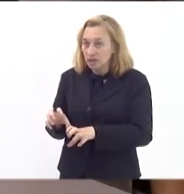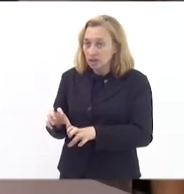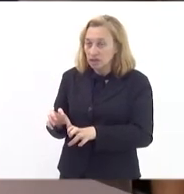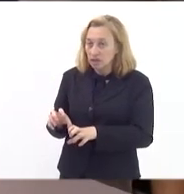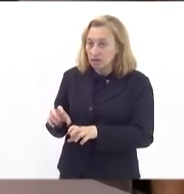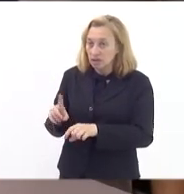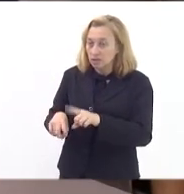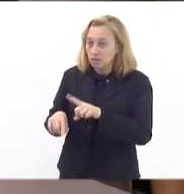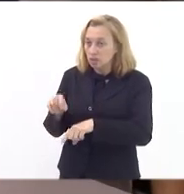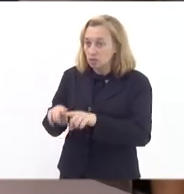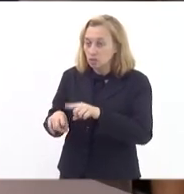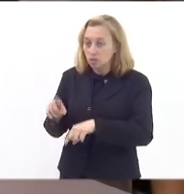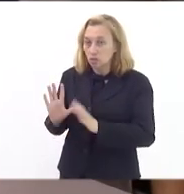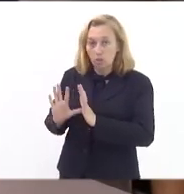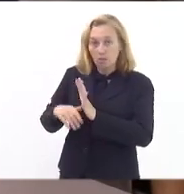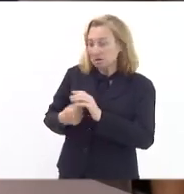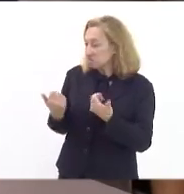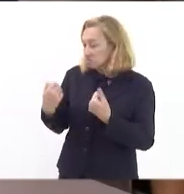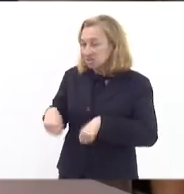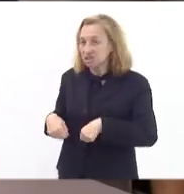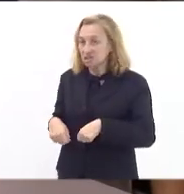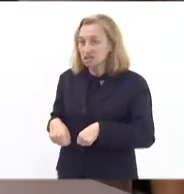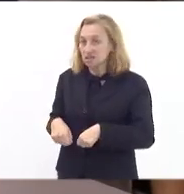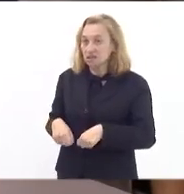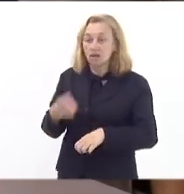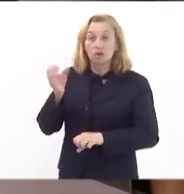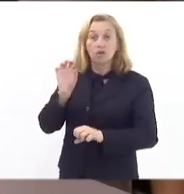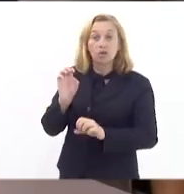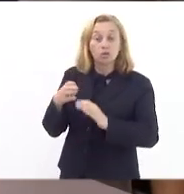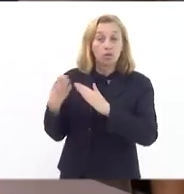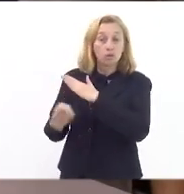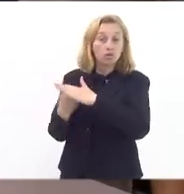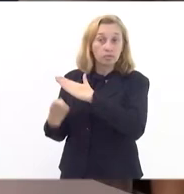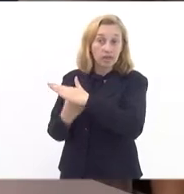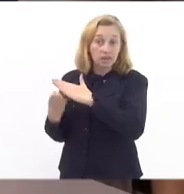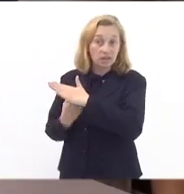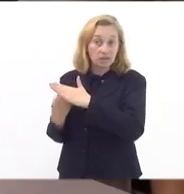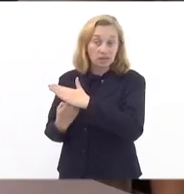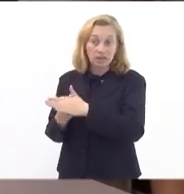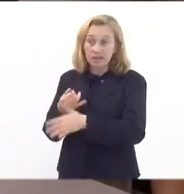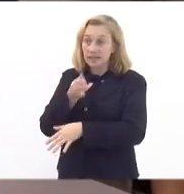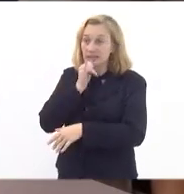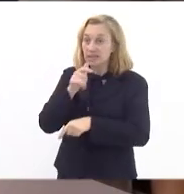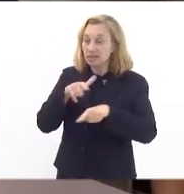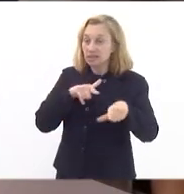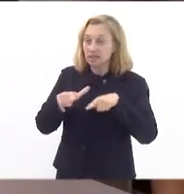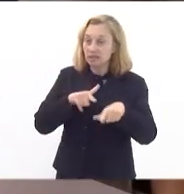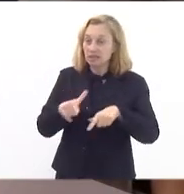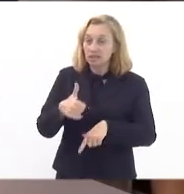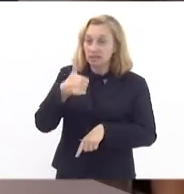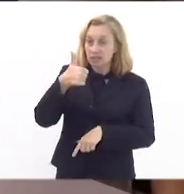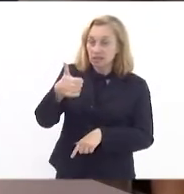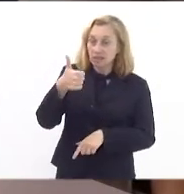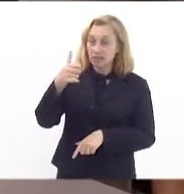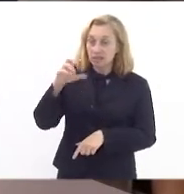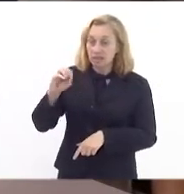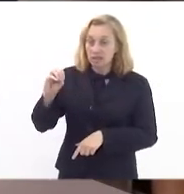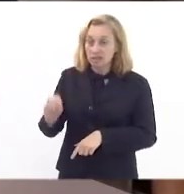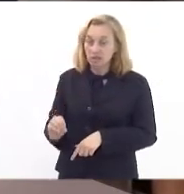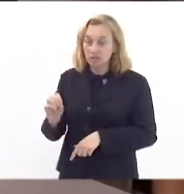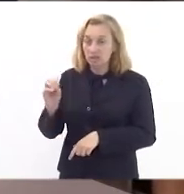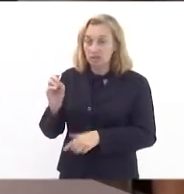ele não precisa disso uma empresa que trabalha uma das empresas por exemplo que trabalha com 150 toneladas